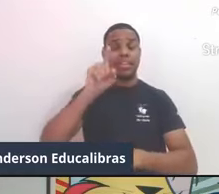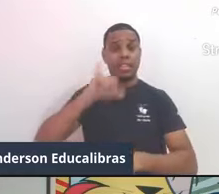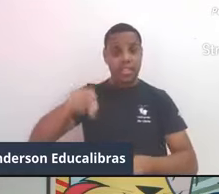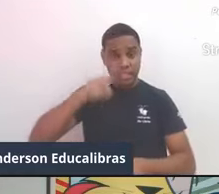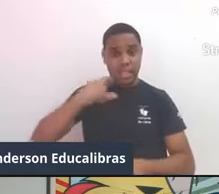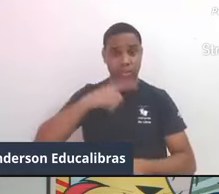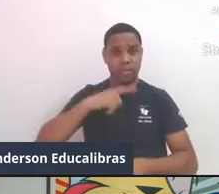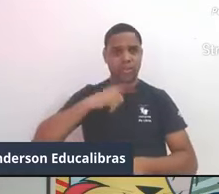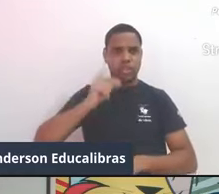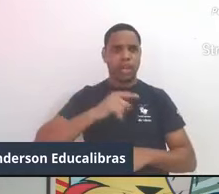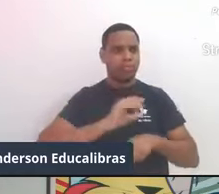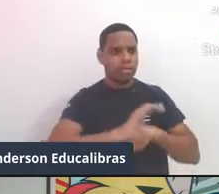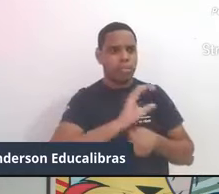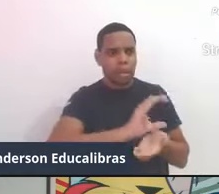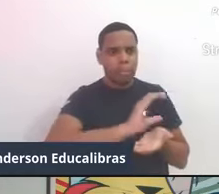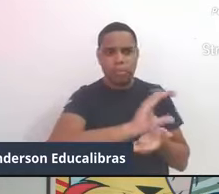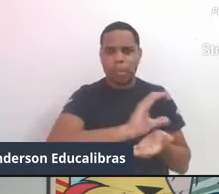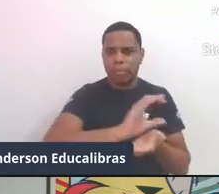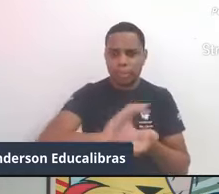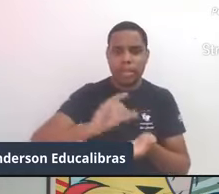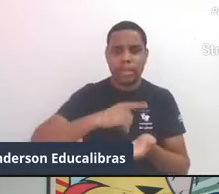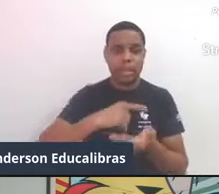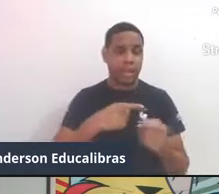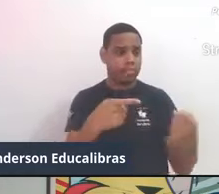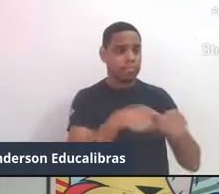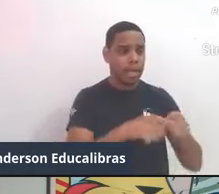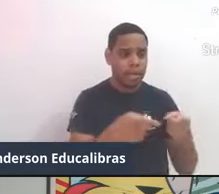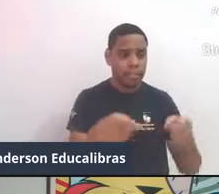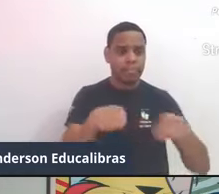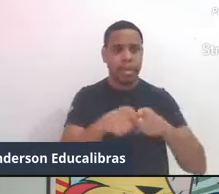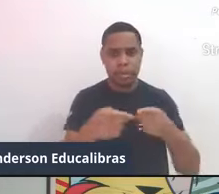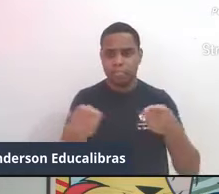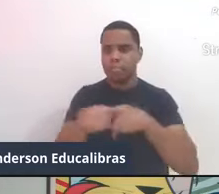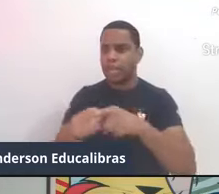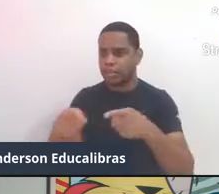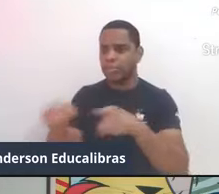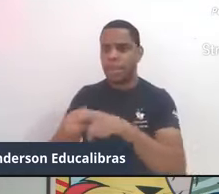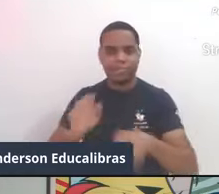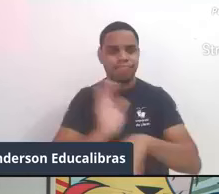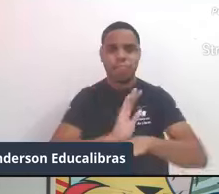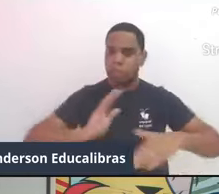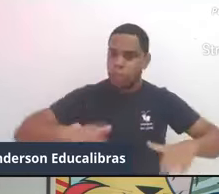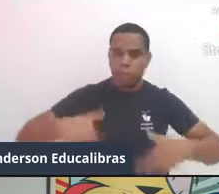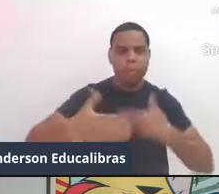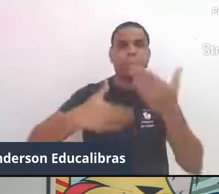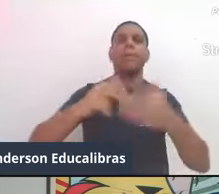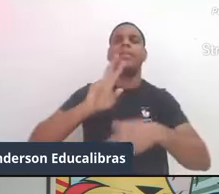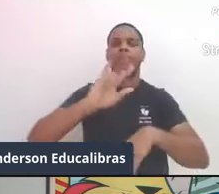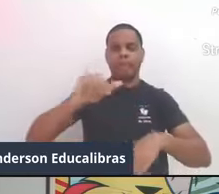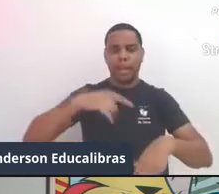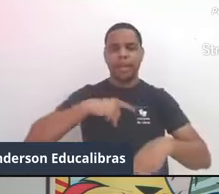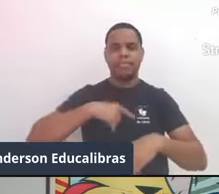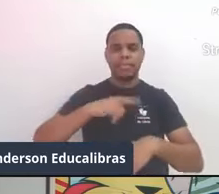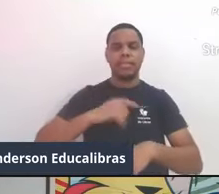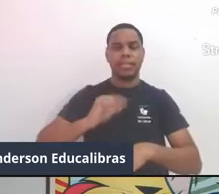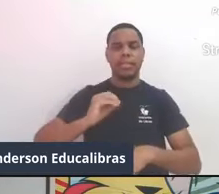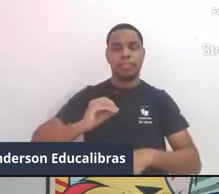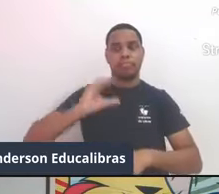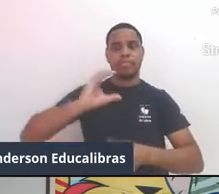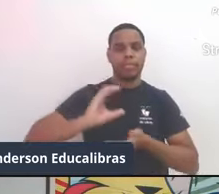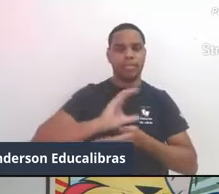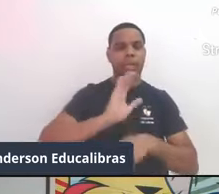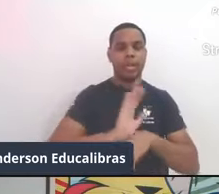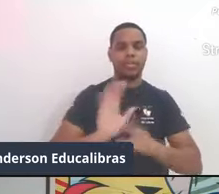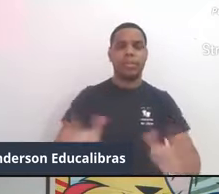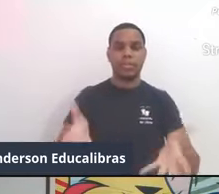de investimentos, a gente já tem se juntado a parceiros muito robustos nisso, e a gente tende a crescer esse investimento com toda certeza.